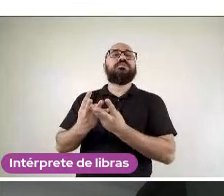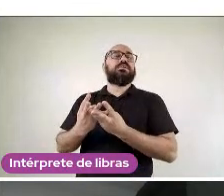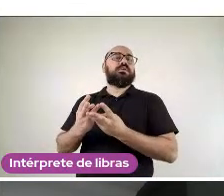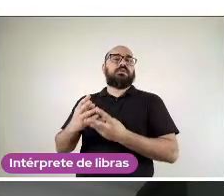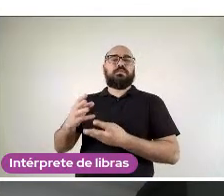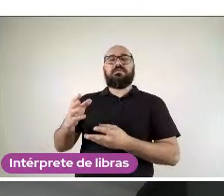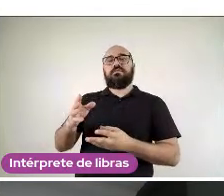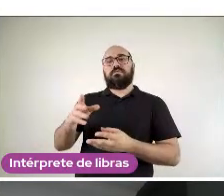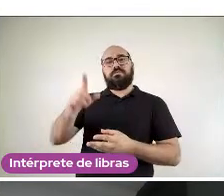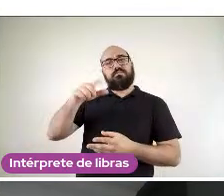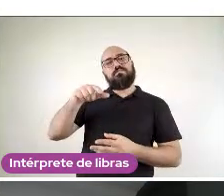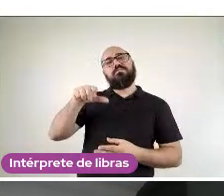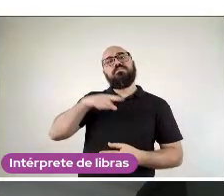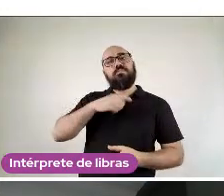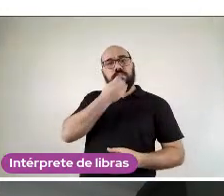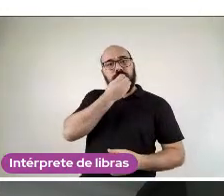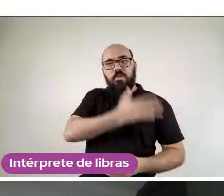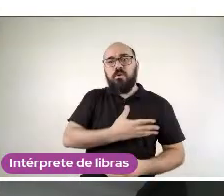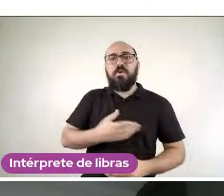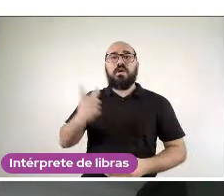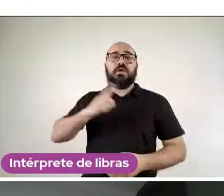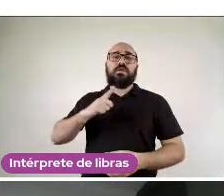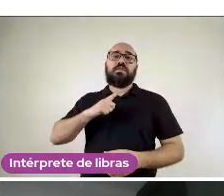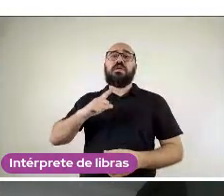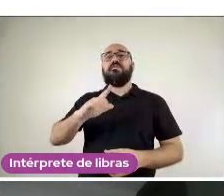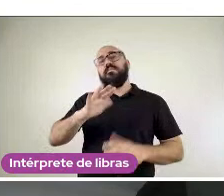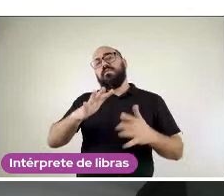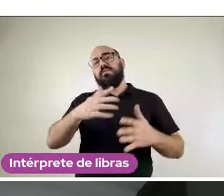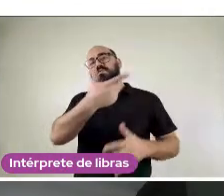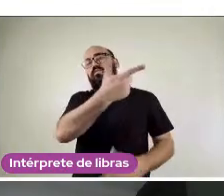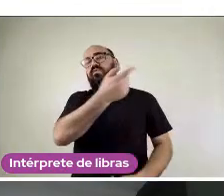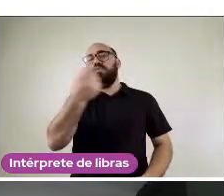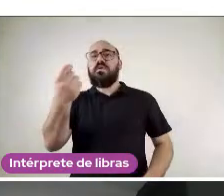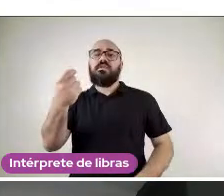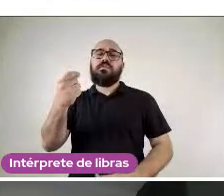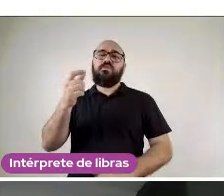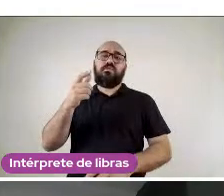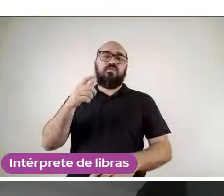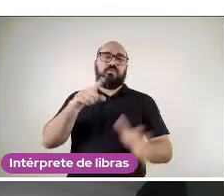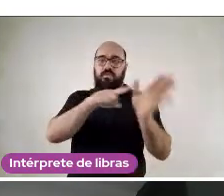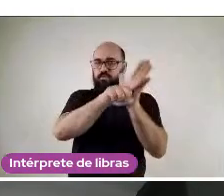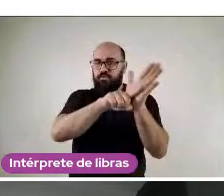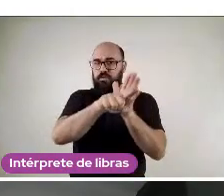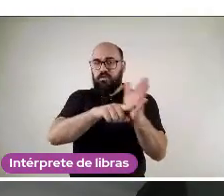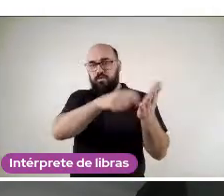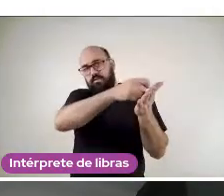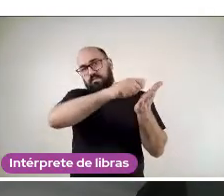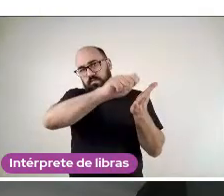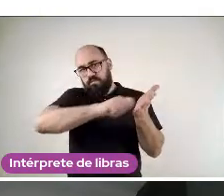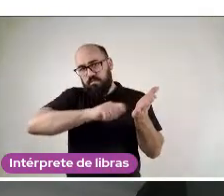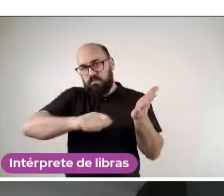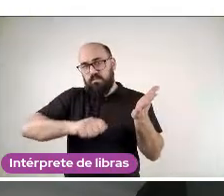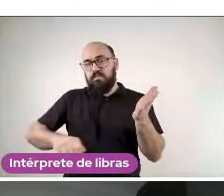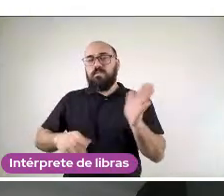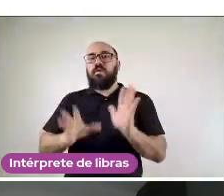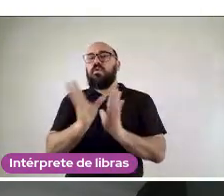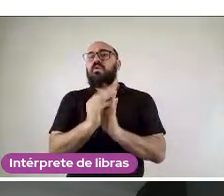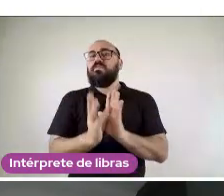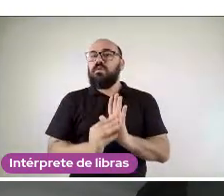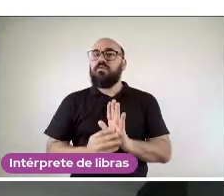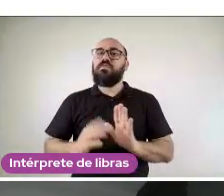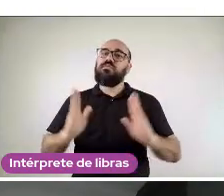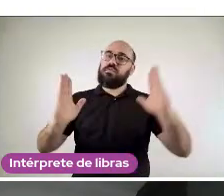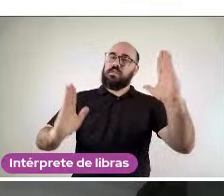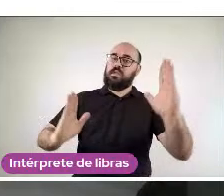50 instituições e mais de 200 contribuições escritas para o conteúdo da década. A visão da década